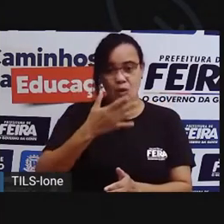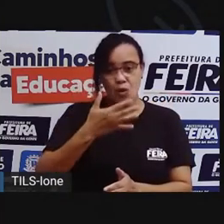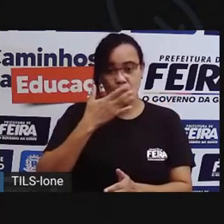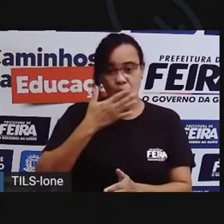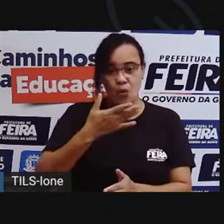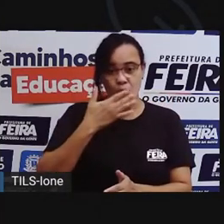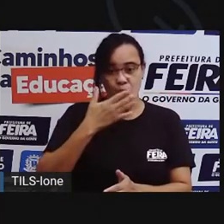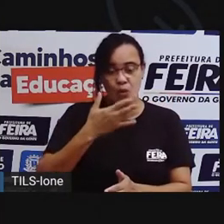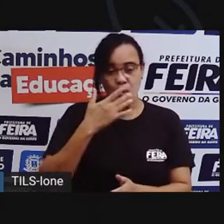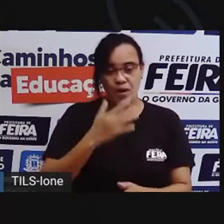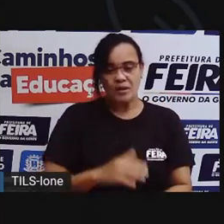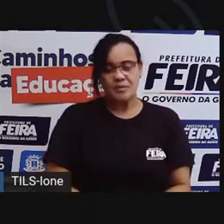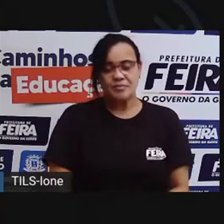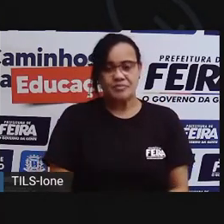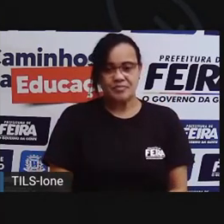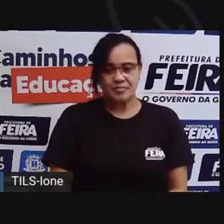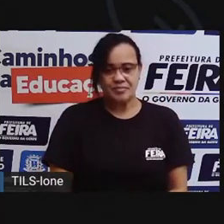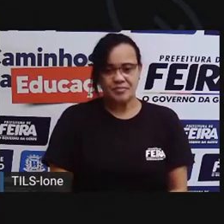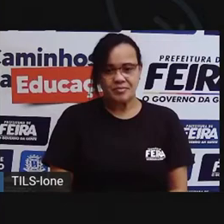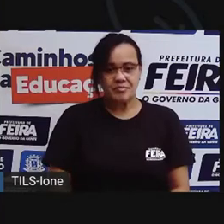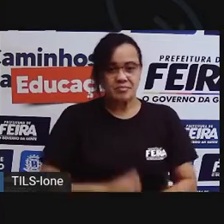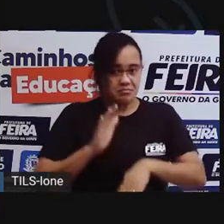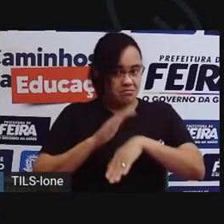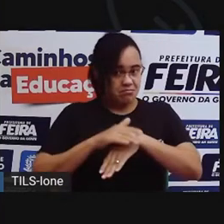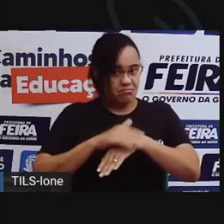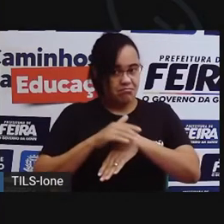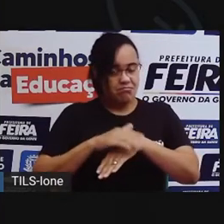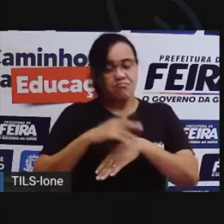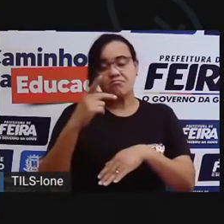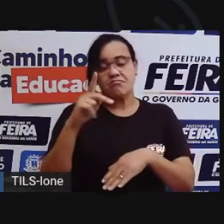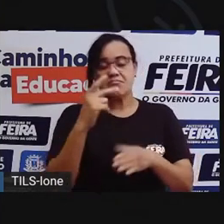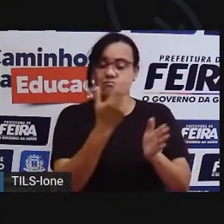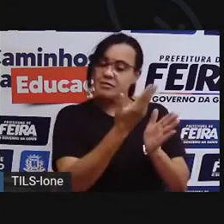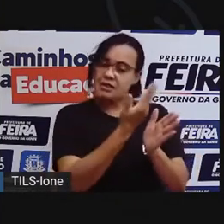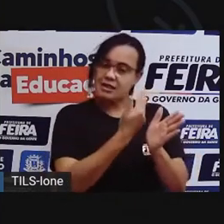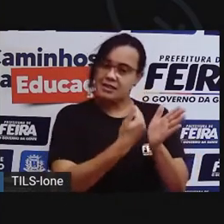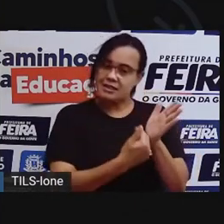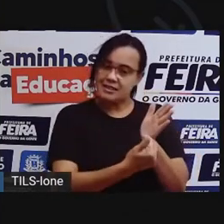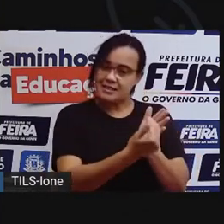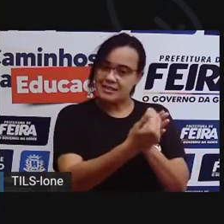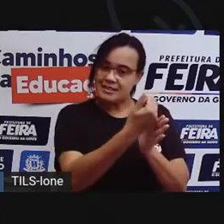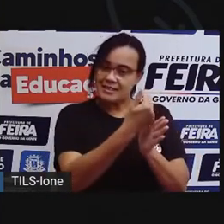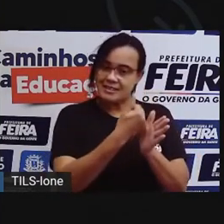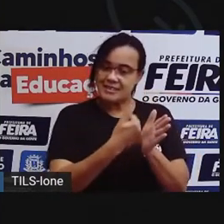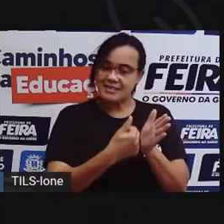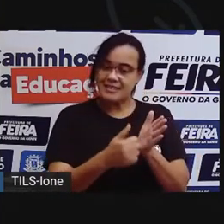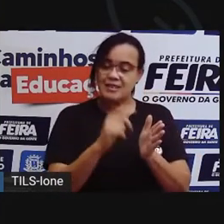Então, que tal a gente desenhar? Eu vou desenhar algumas nuvens azuis.